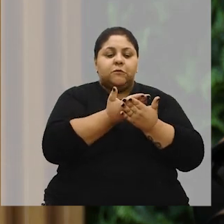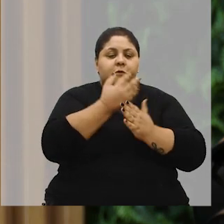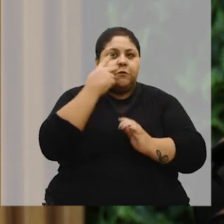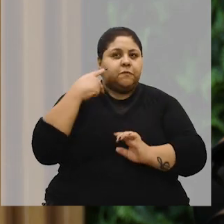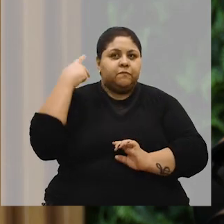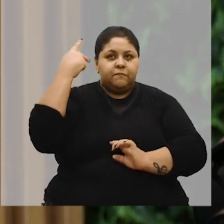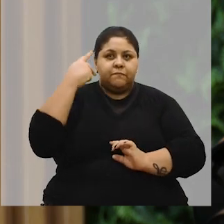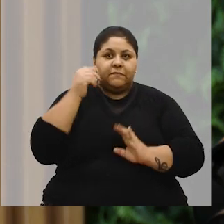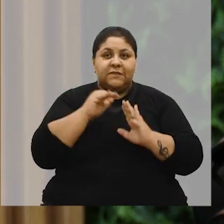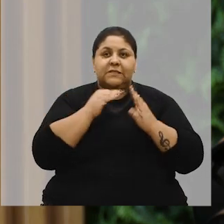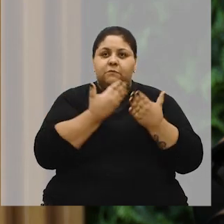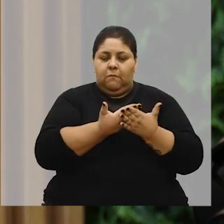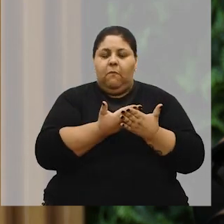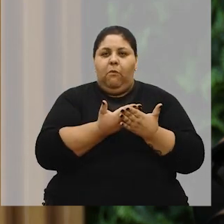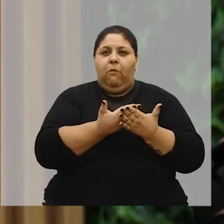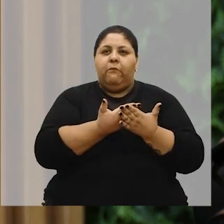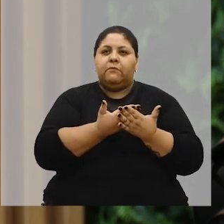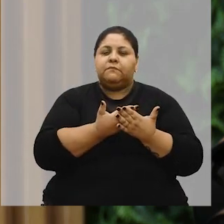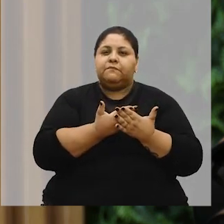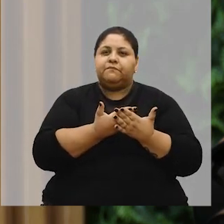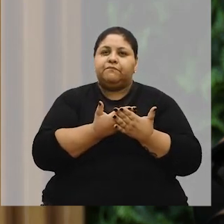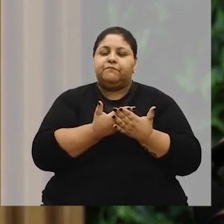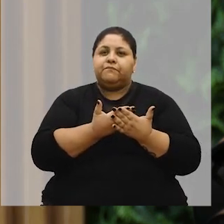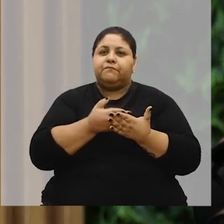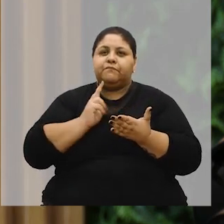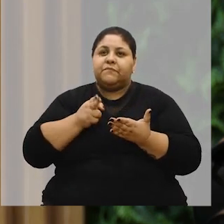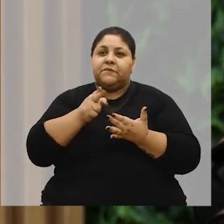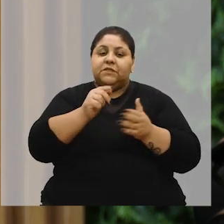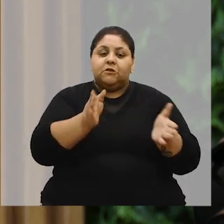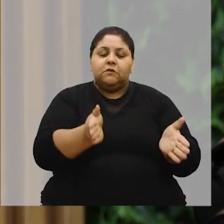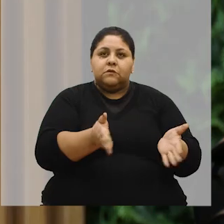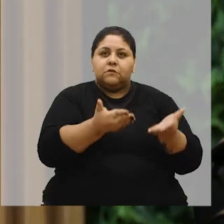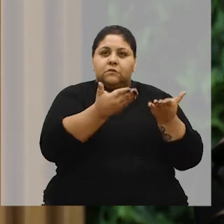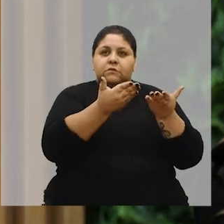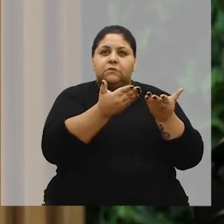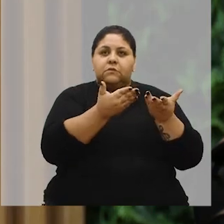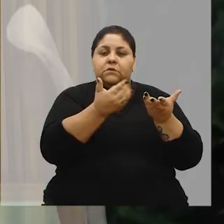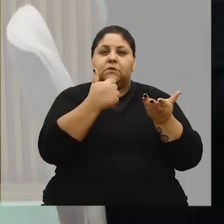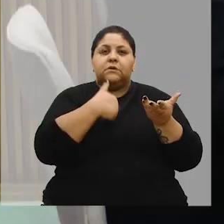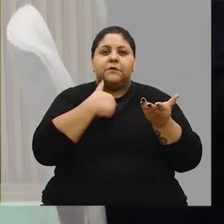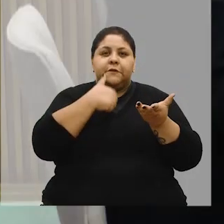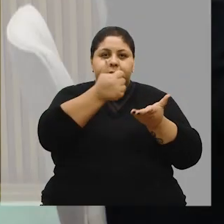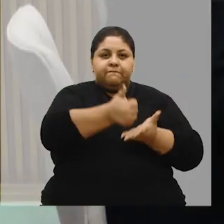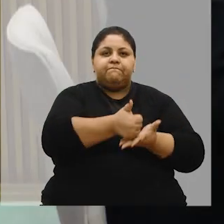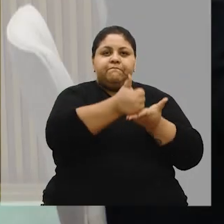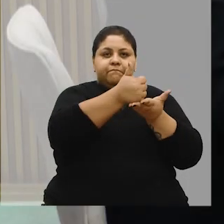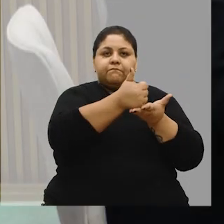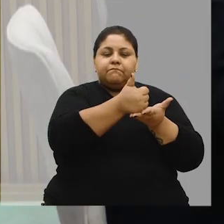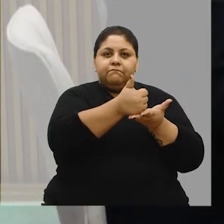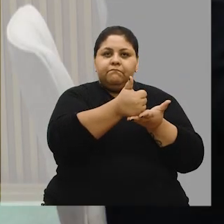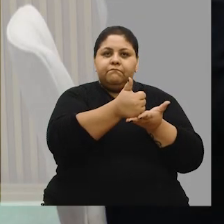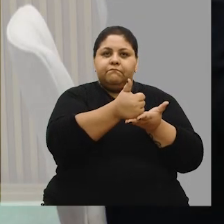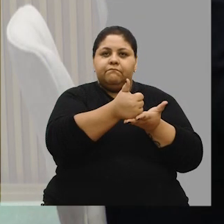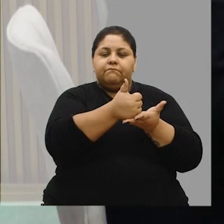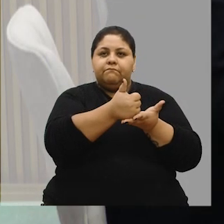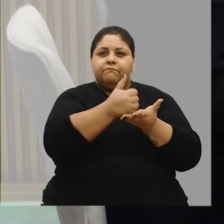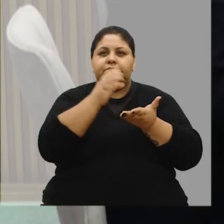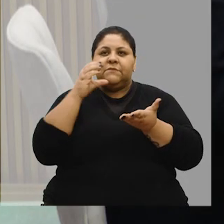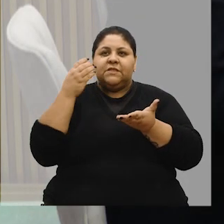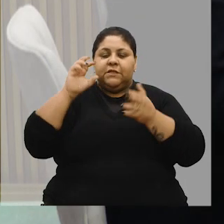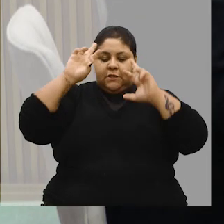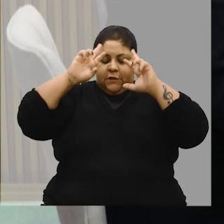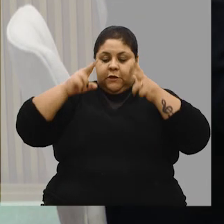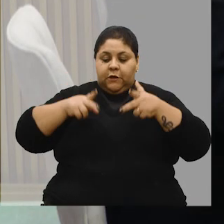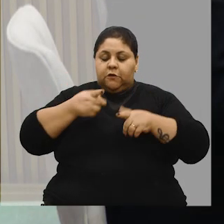política na escola, né? Sempre teve um incentivo muito grande, sempre fui um grande apoiador das ciências humanas, então eu sempre